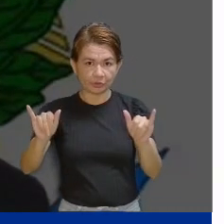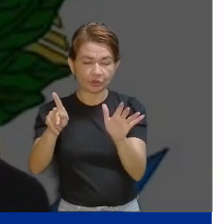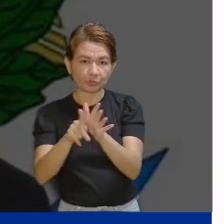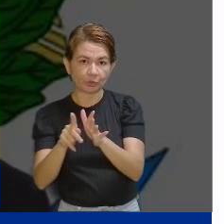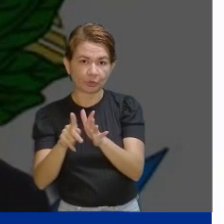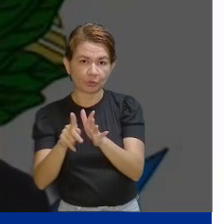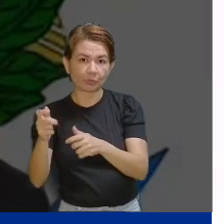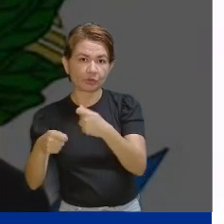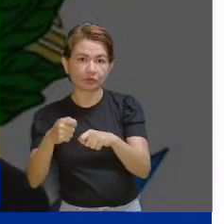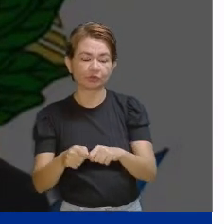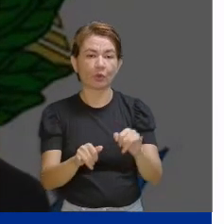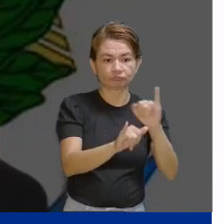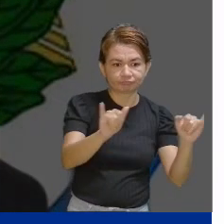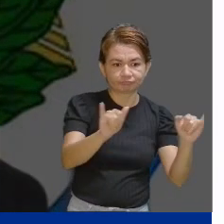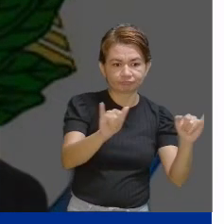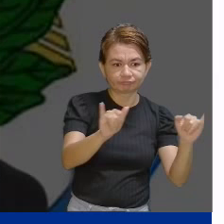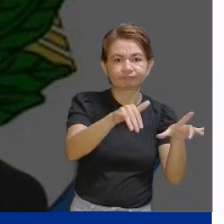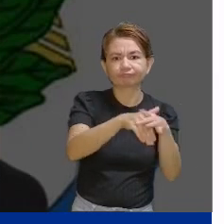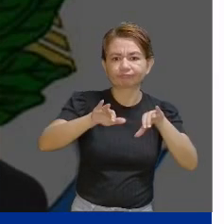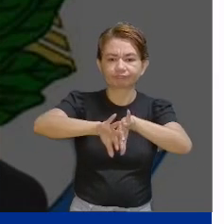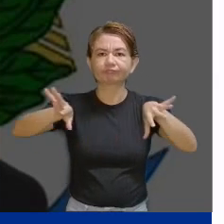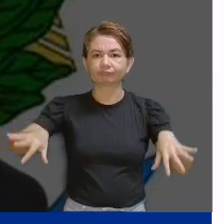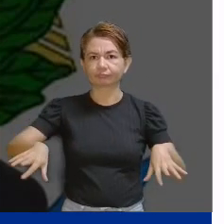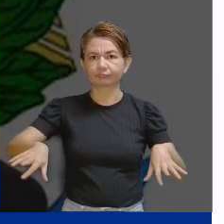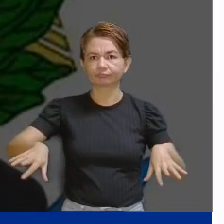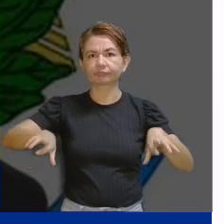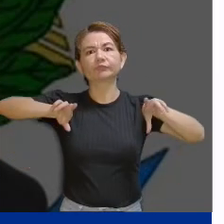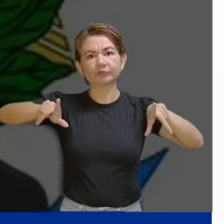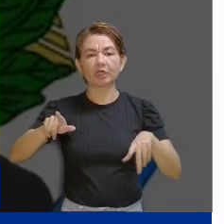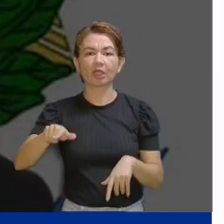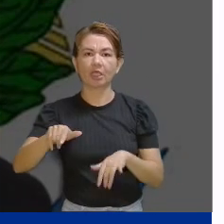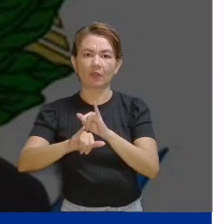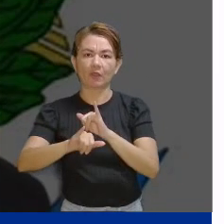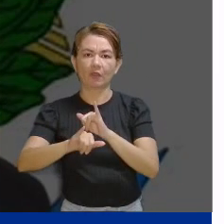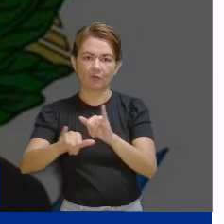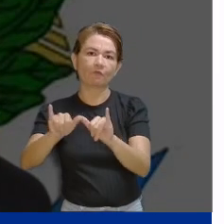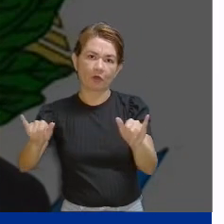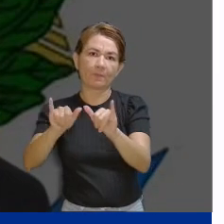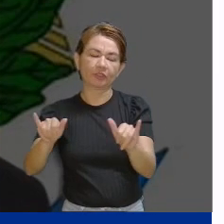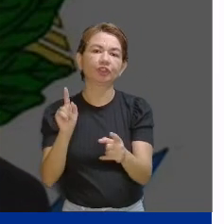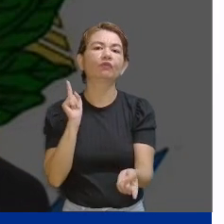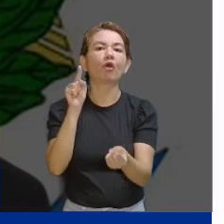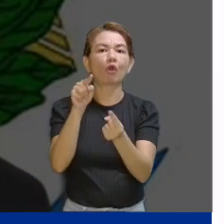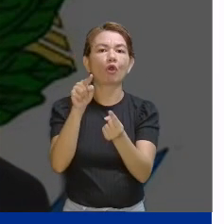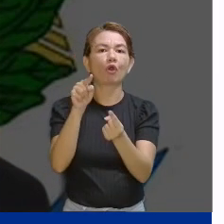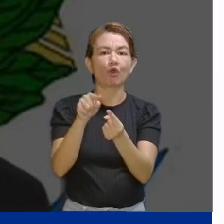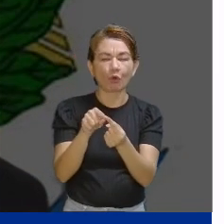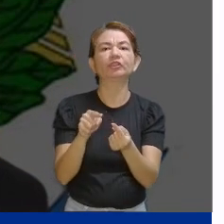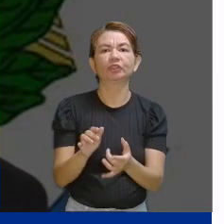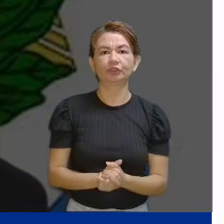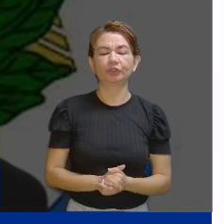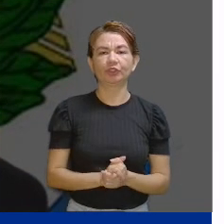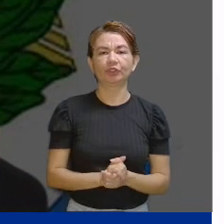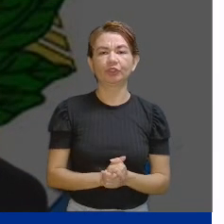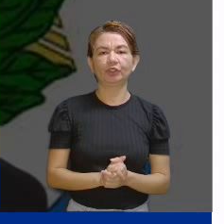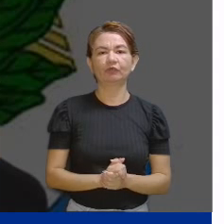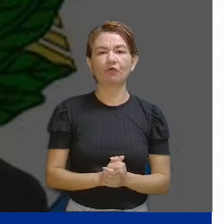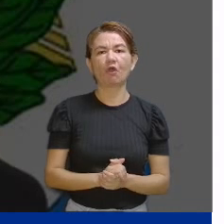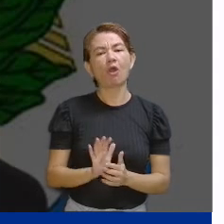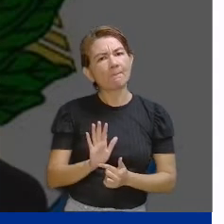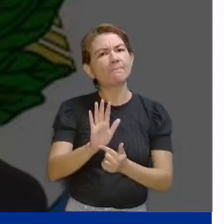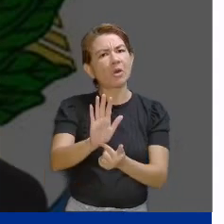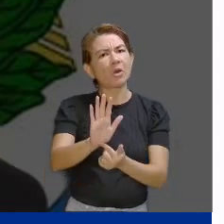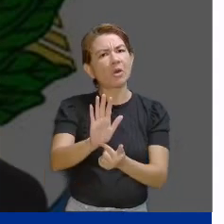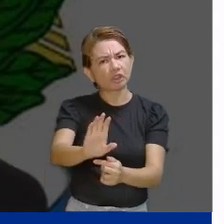e propaganda eleitoral. A primeira, de natureza informativa, visa a prestação de contas à sociedade e